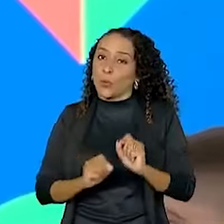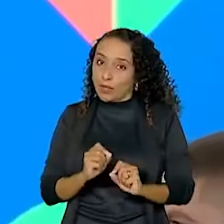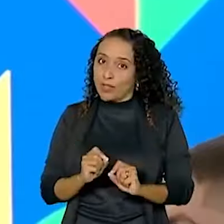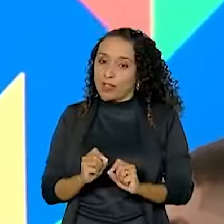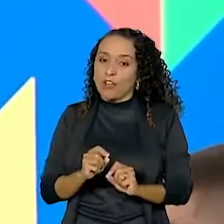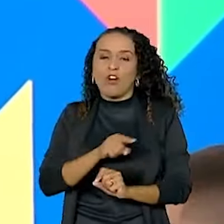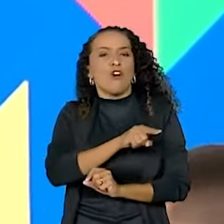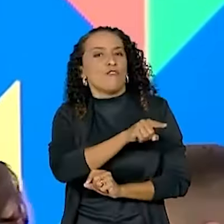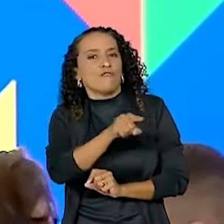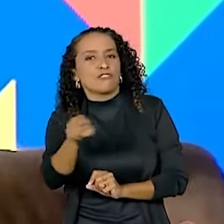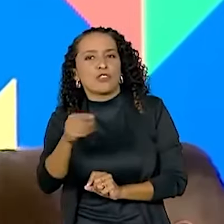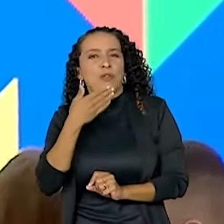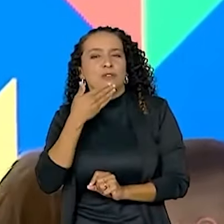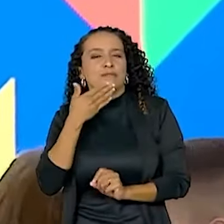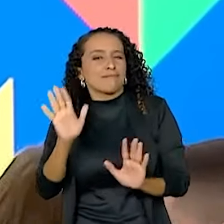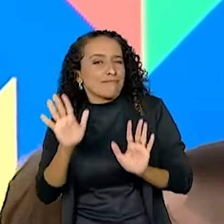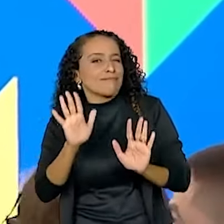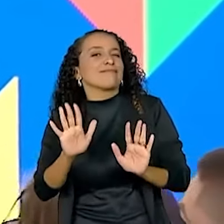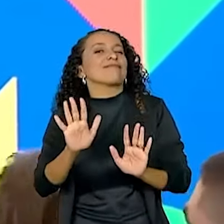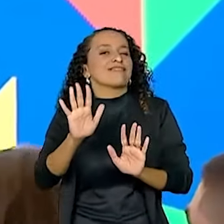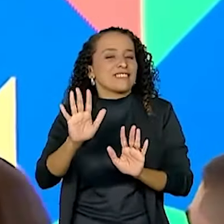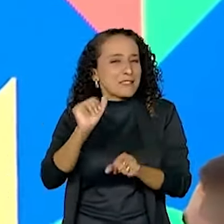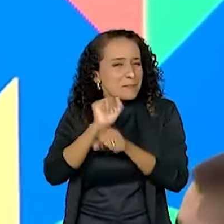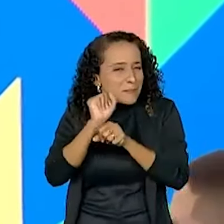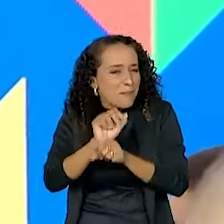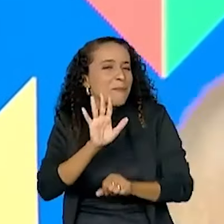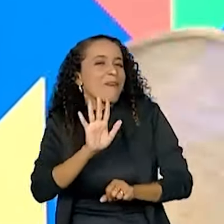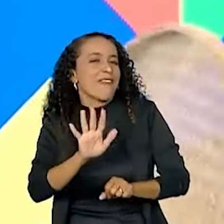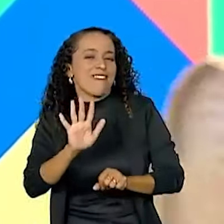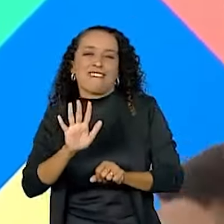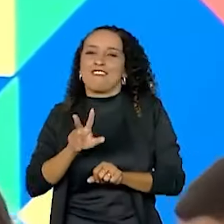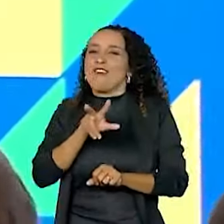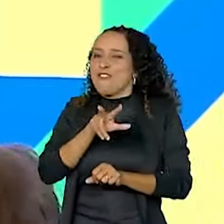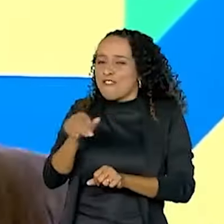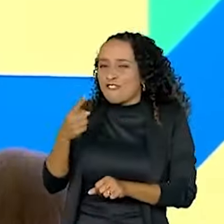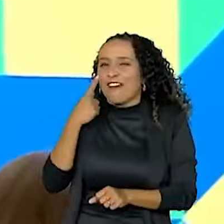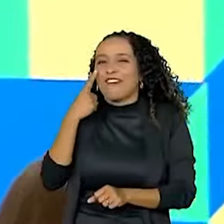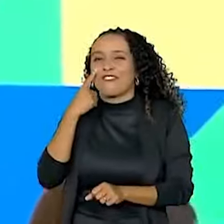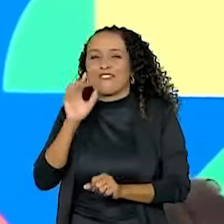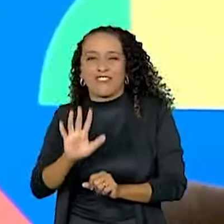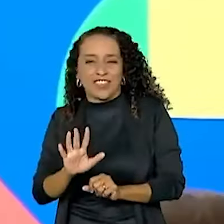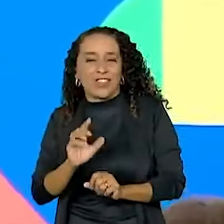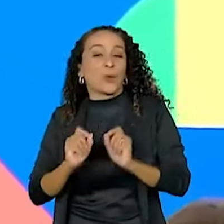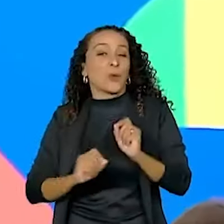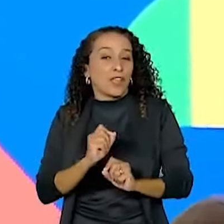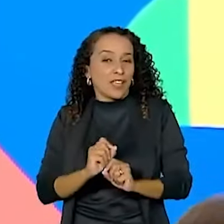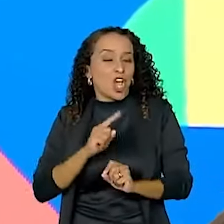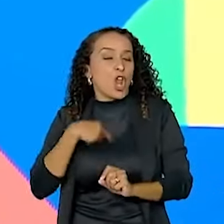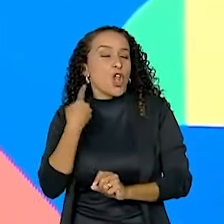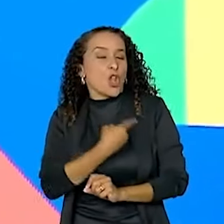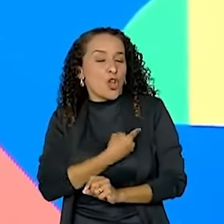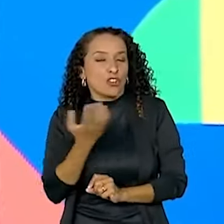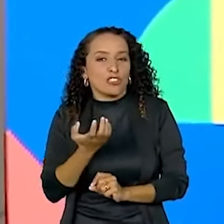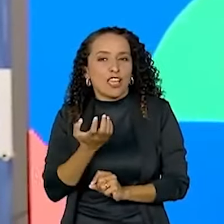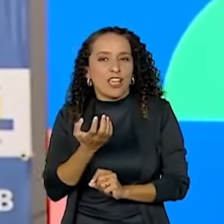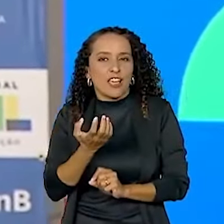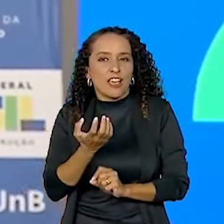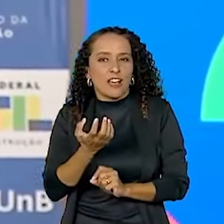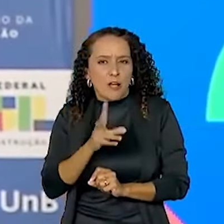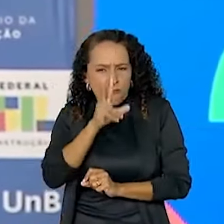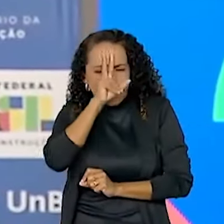obviamente que vocês não perdem por esperar. Vocês não podem por esperar, porque nós queremos fortalecer